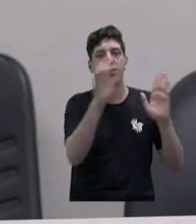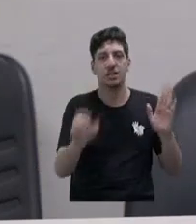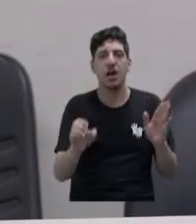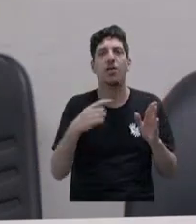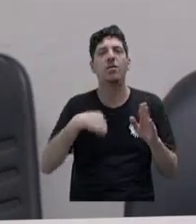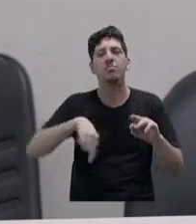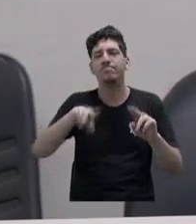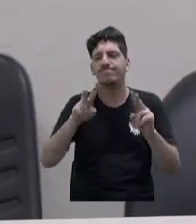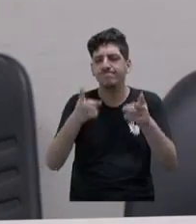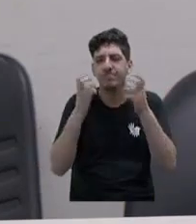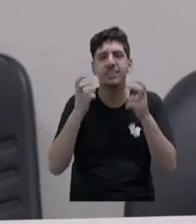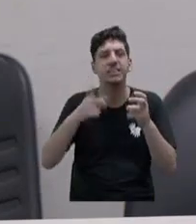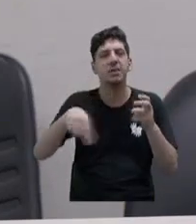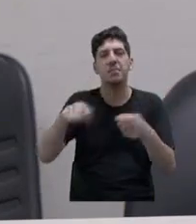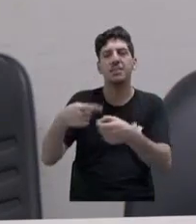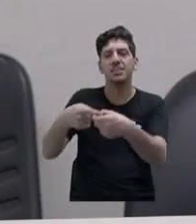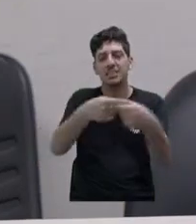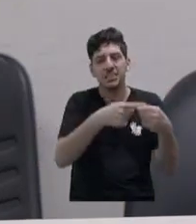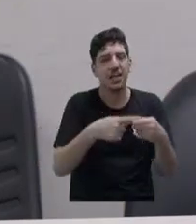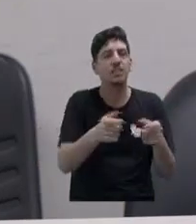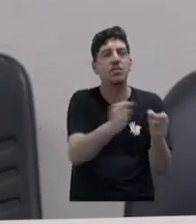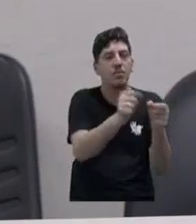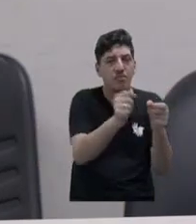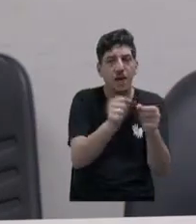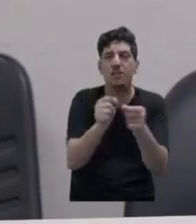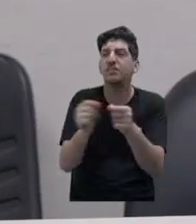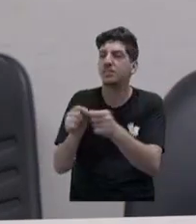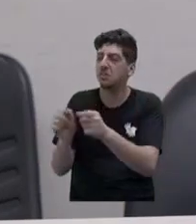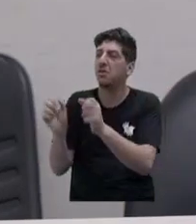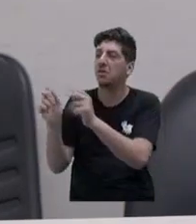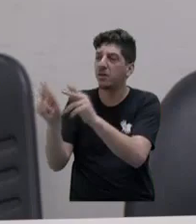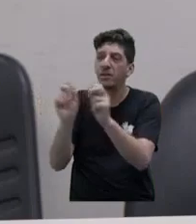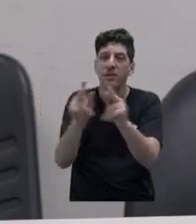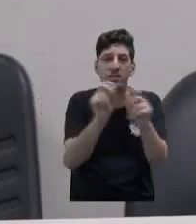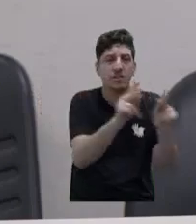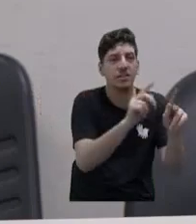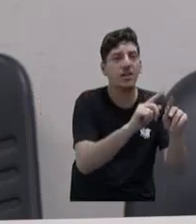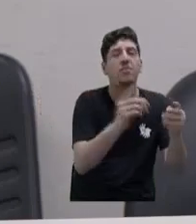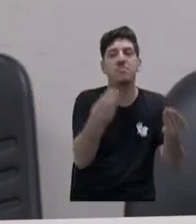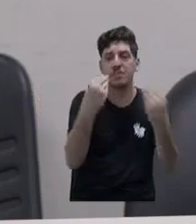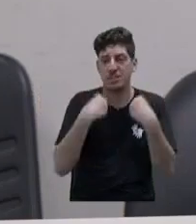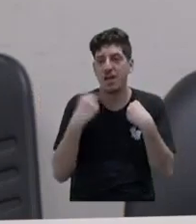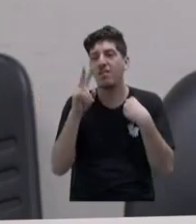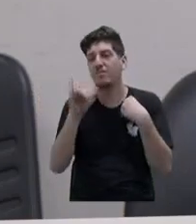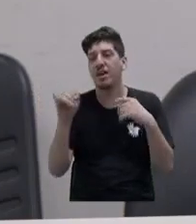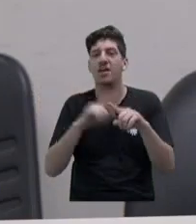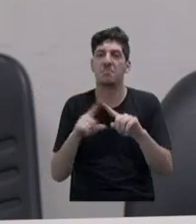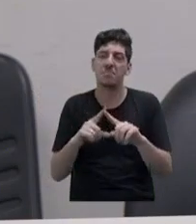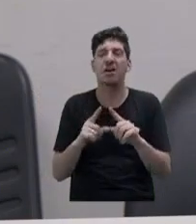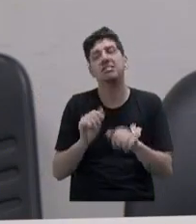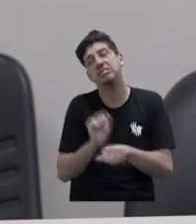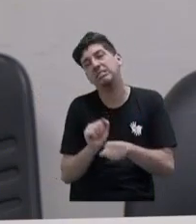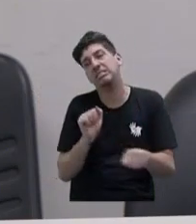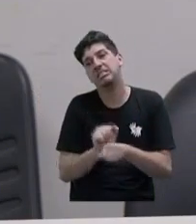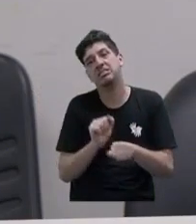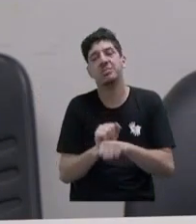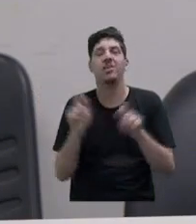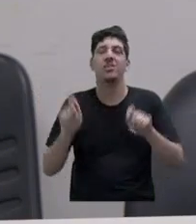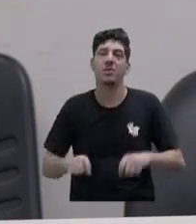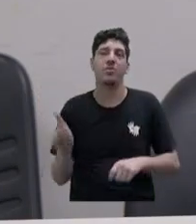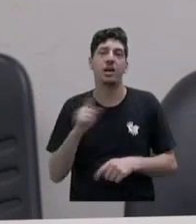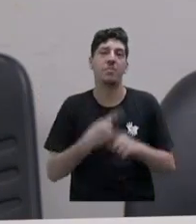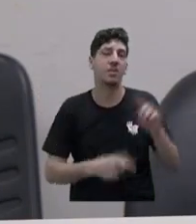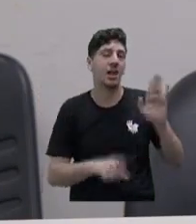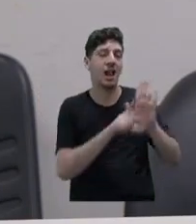ouvido que os municípios estão fazendo e vão entregar, mas nós não podemos esmorecer, porque essa lei ela é